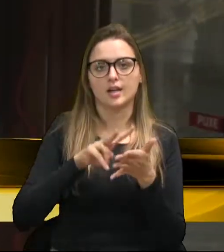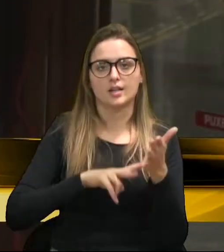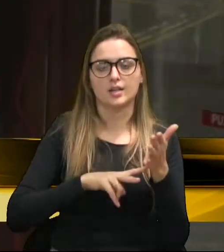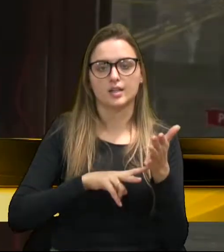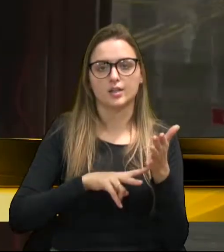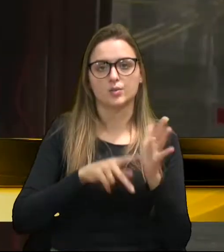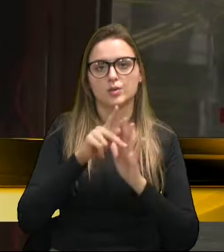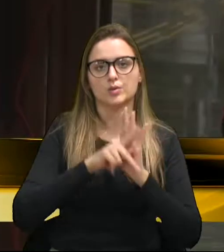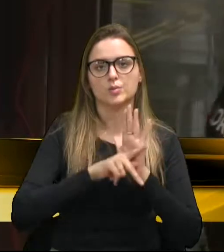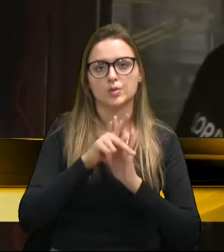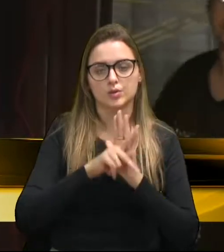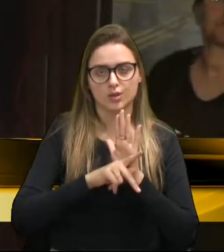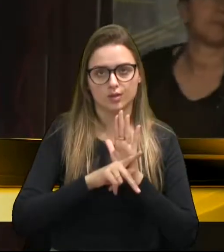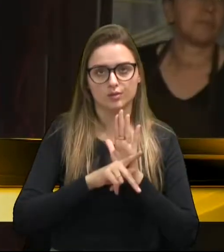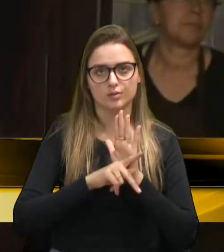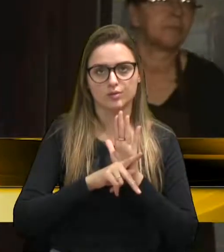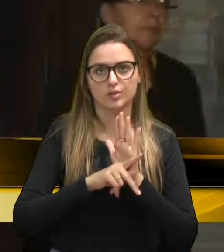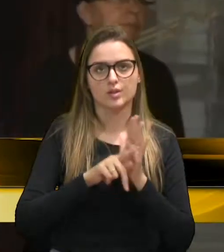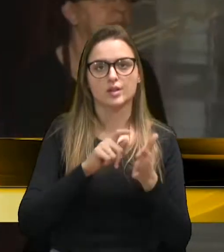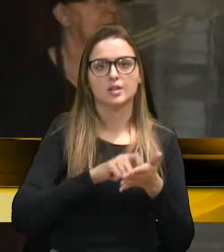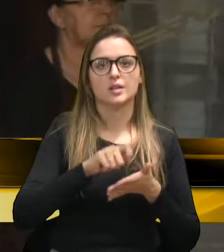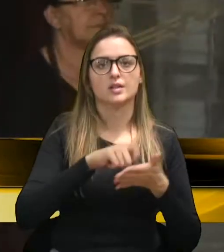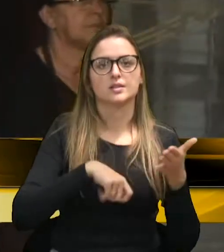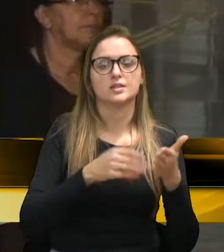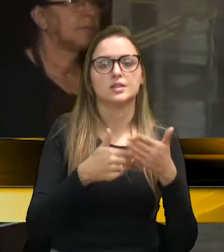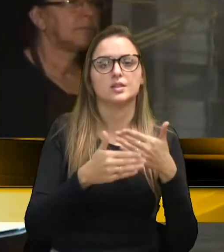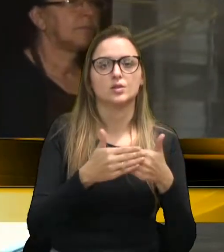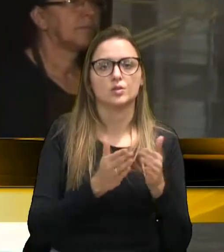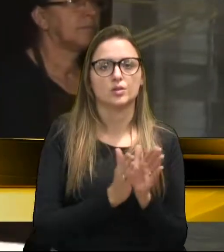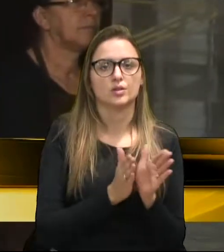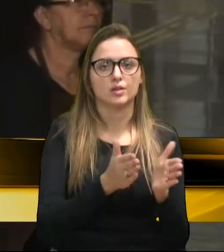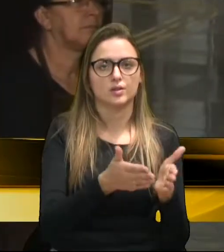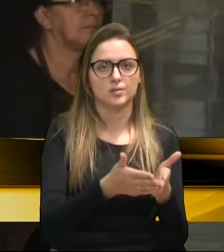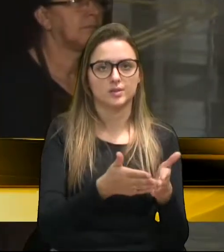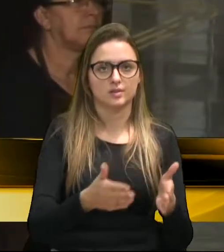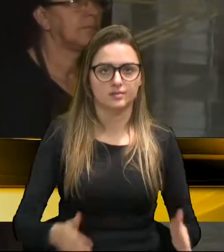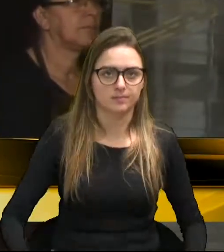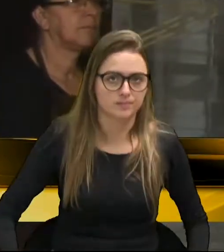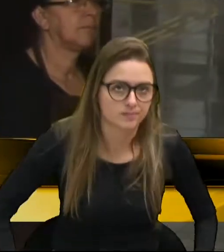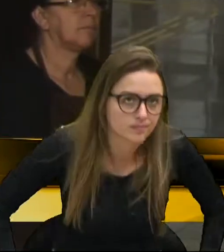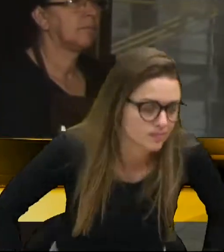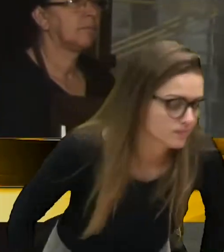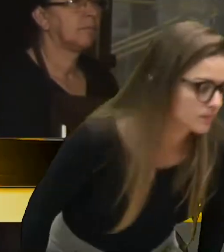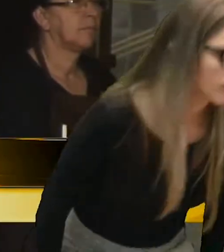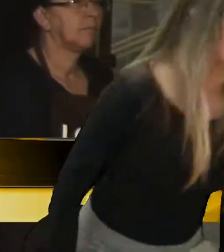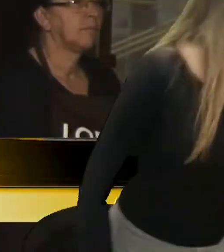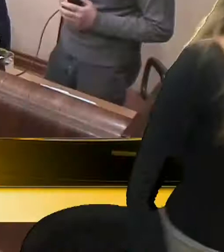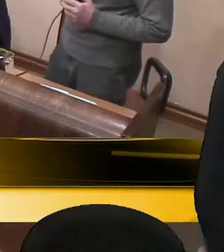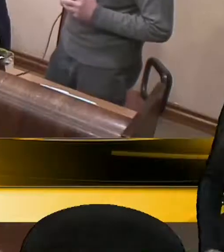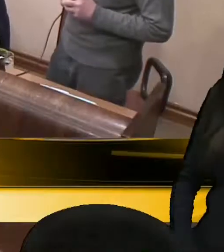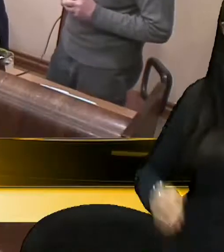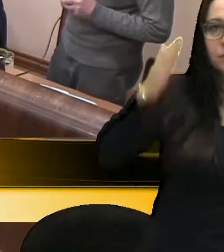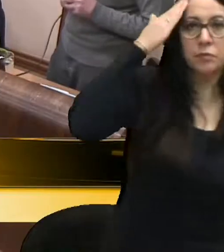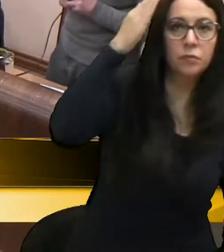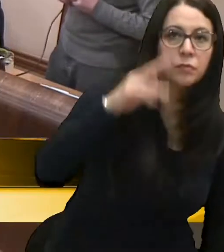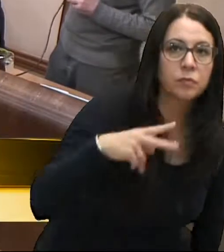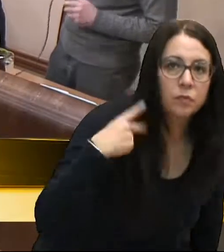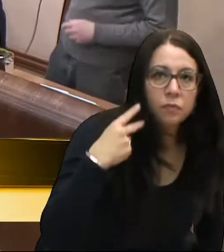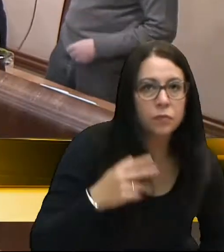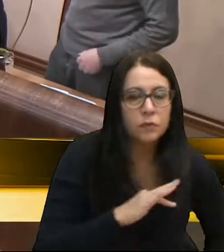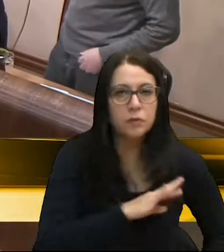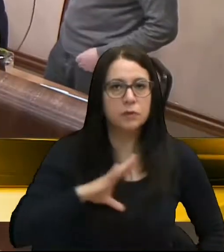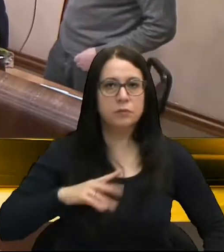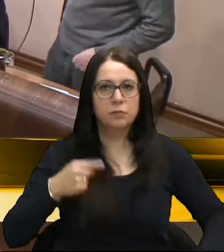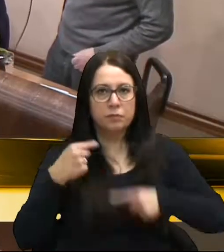salvo melhor juízo, assinam todos os membros da comissão. Obrigado, vereador Flávio Cassina. Está em discussão